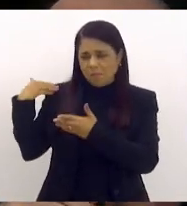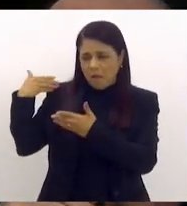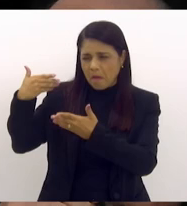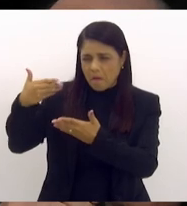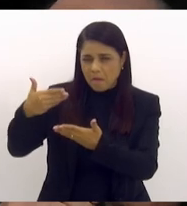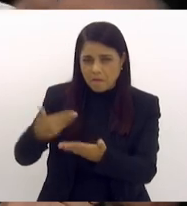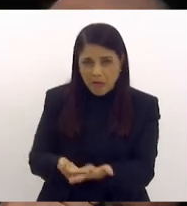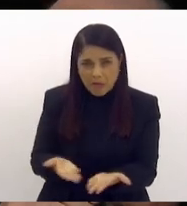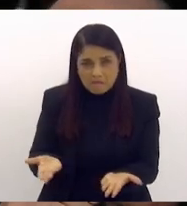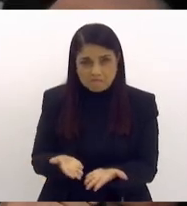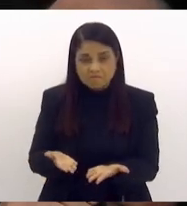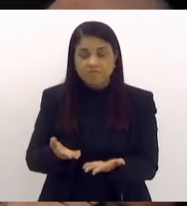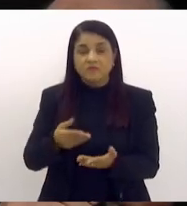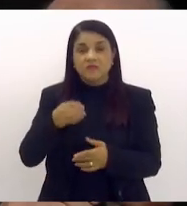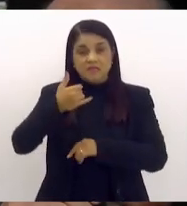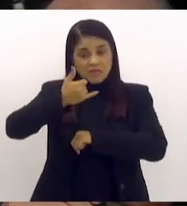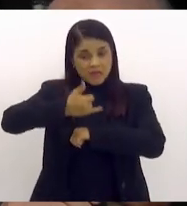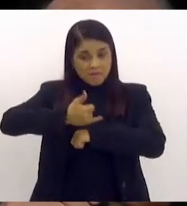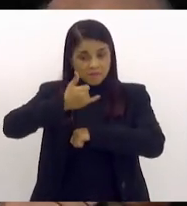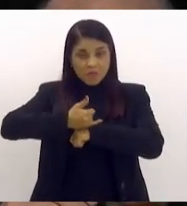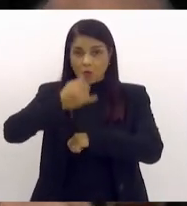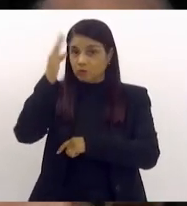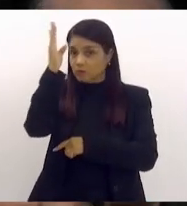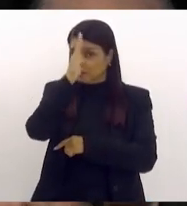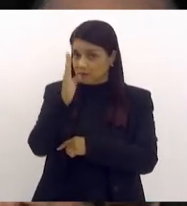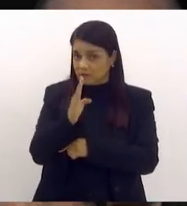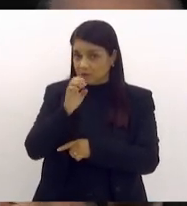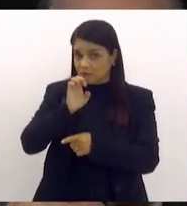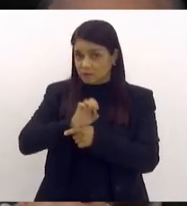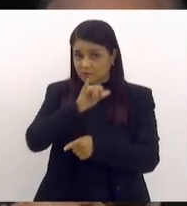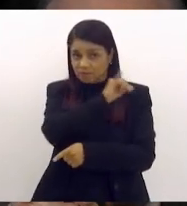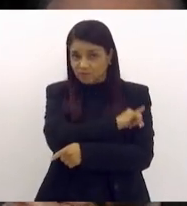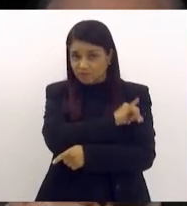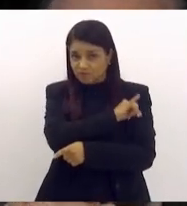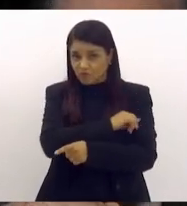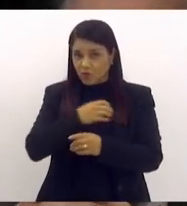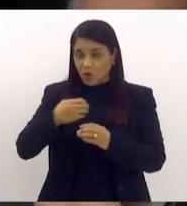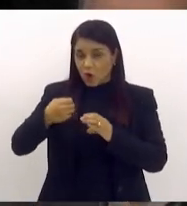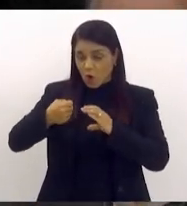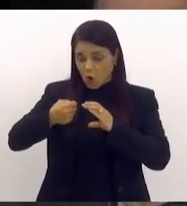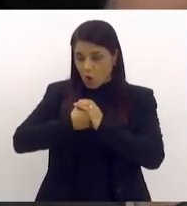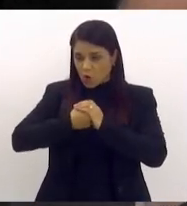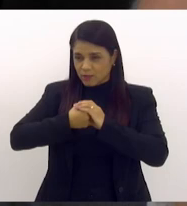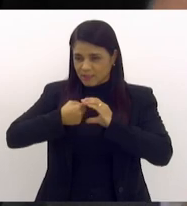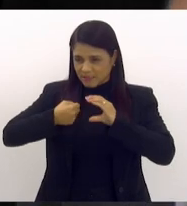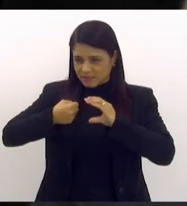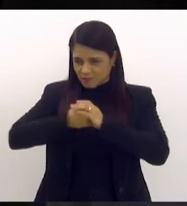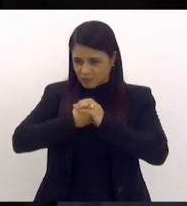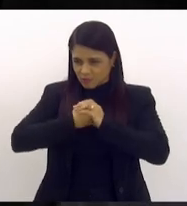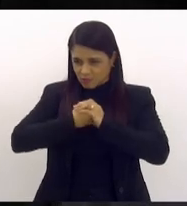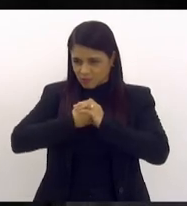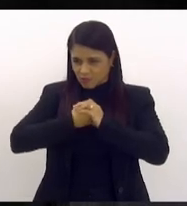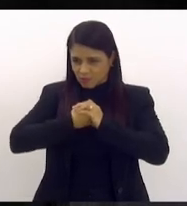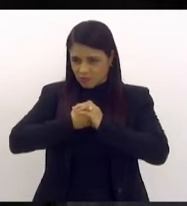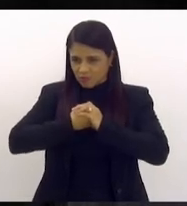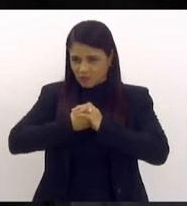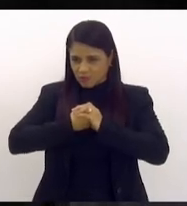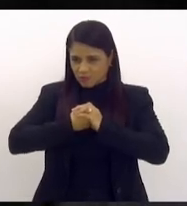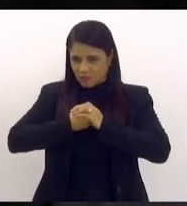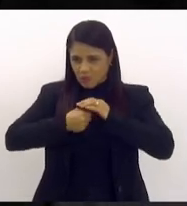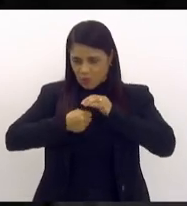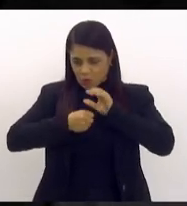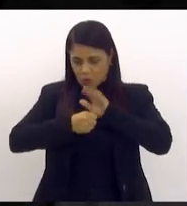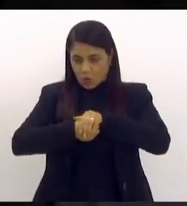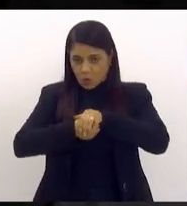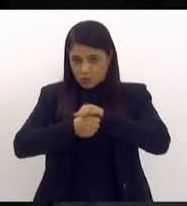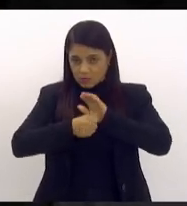foi a capital do Brasil Colônia do Brasil Império e do começo